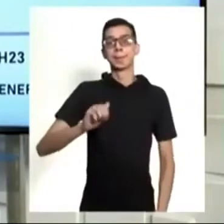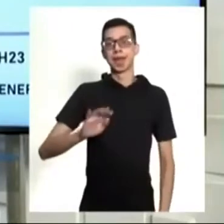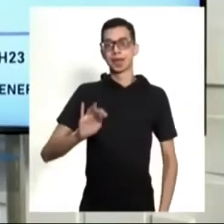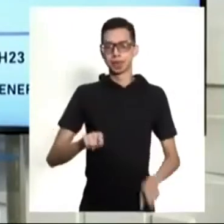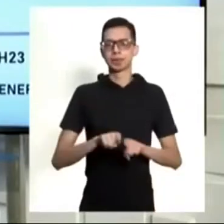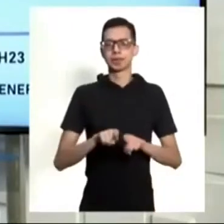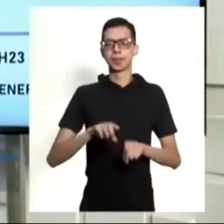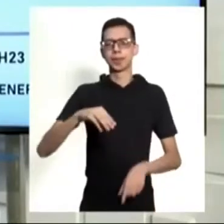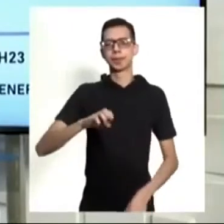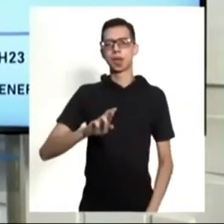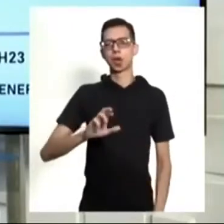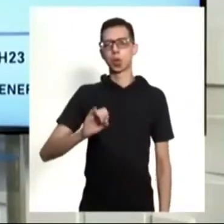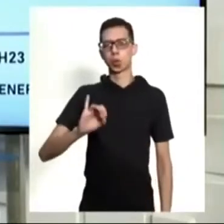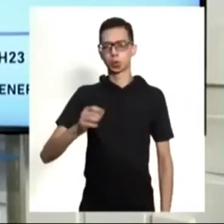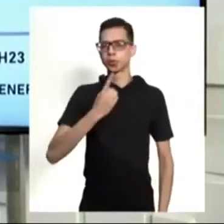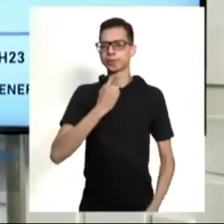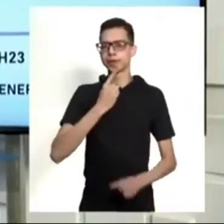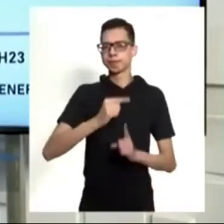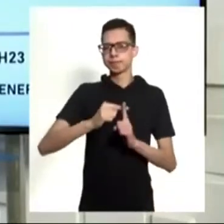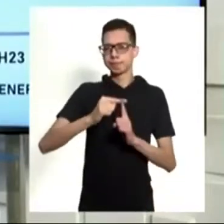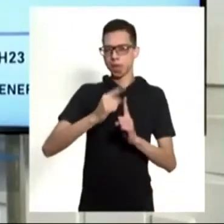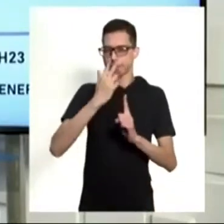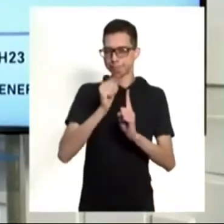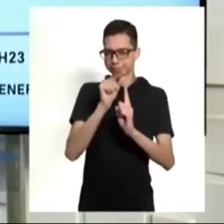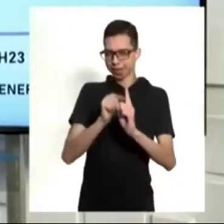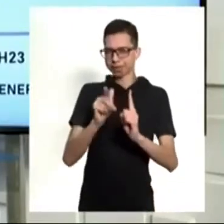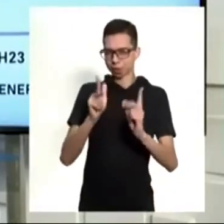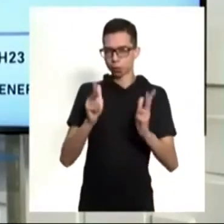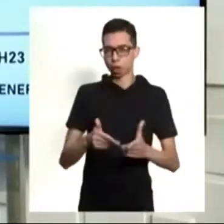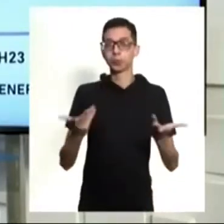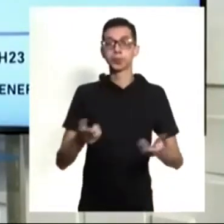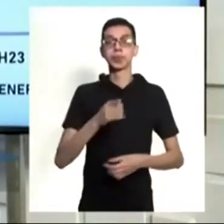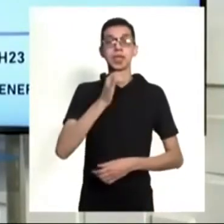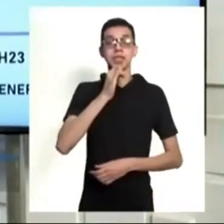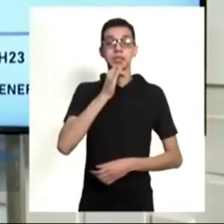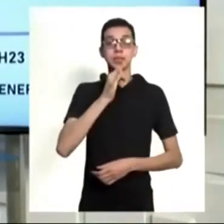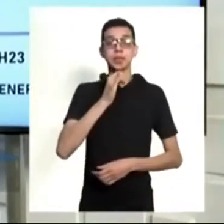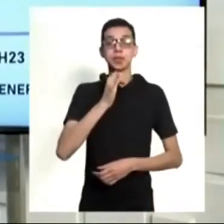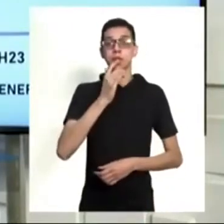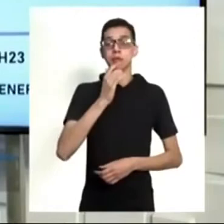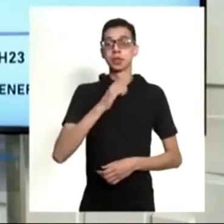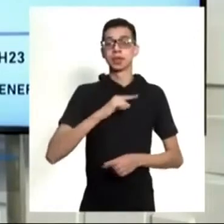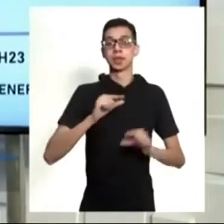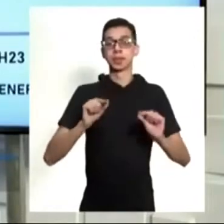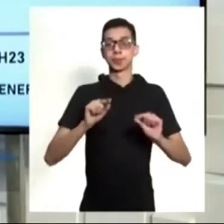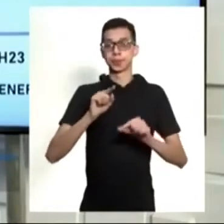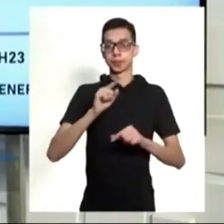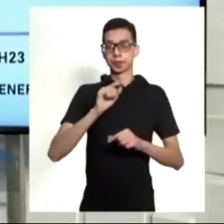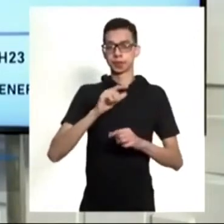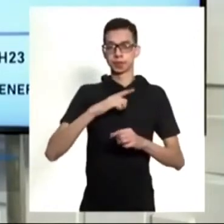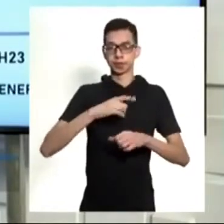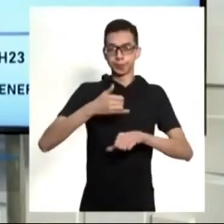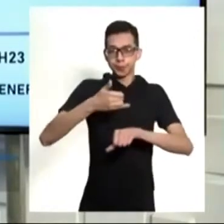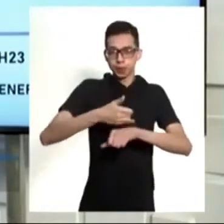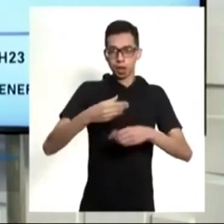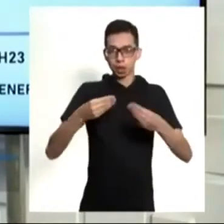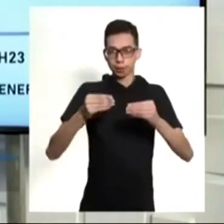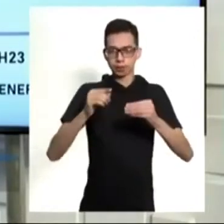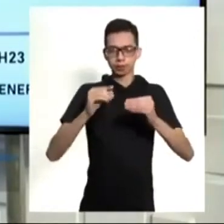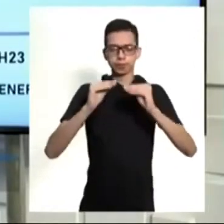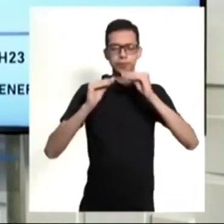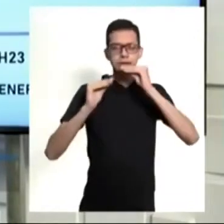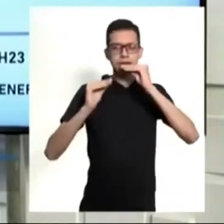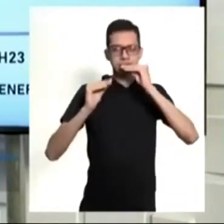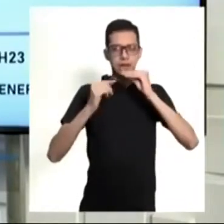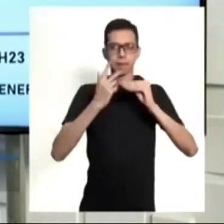A hora que você vai lá, você dá uma mordidinha num papelzinho alumínio, parece um choquinho na nossa mandíbula assim. Por quê? O que está acontecendo ali? A prata